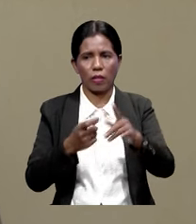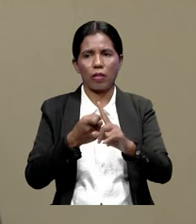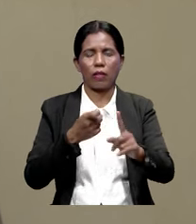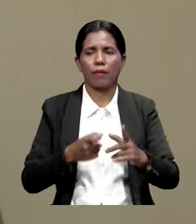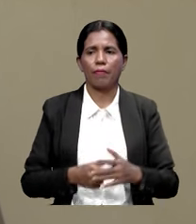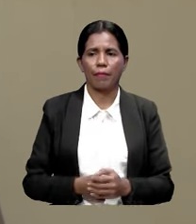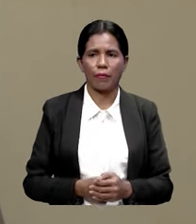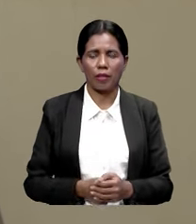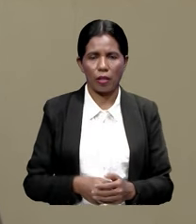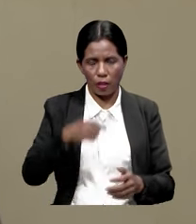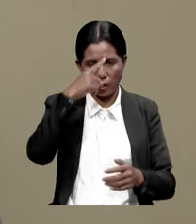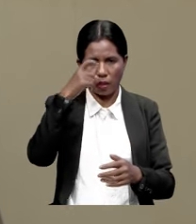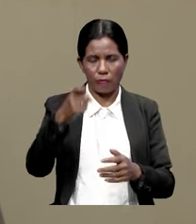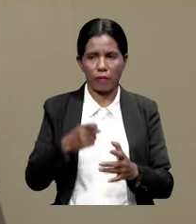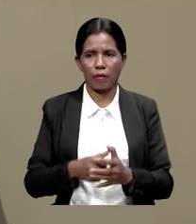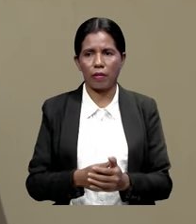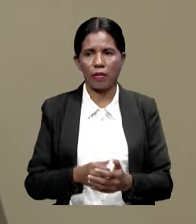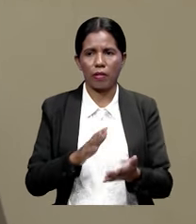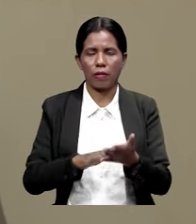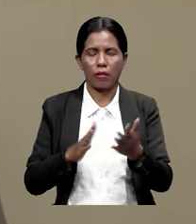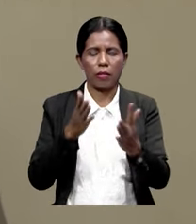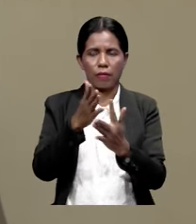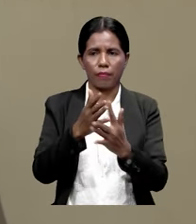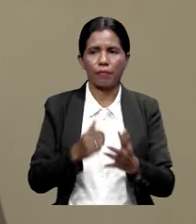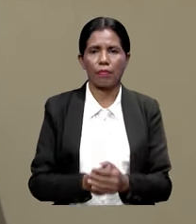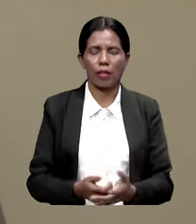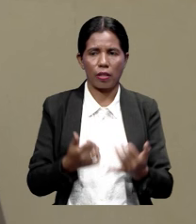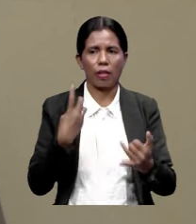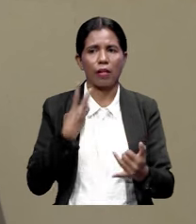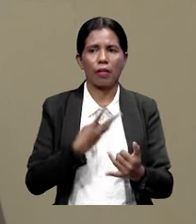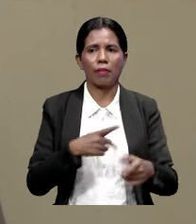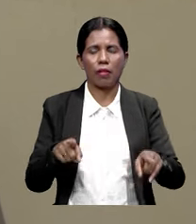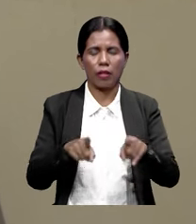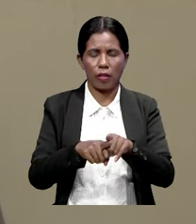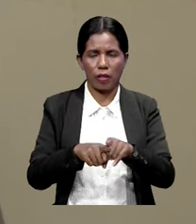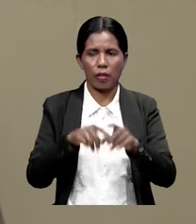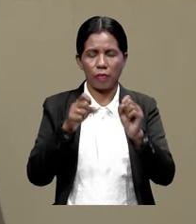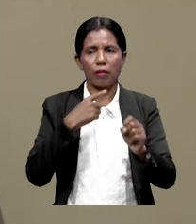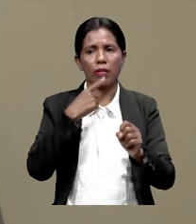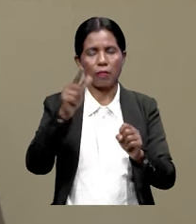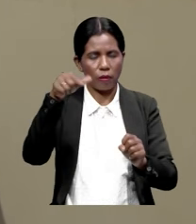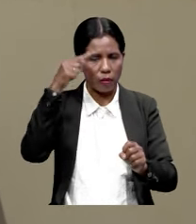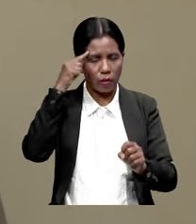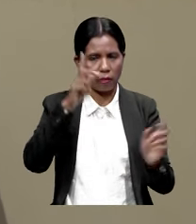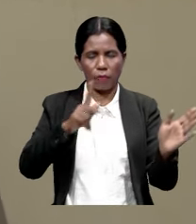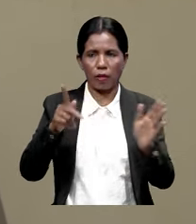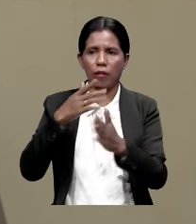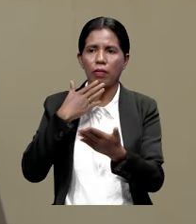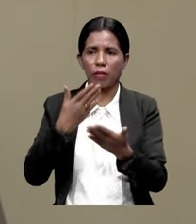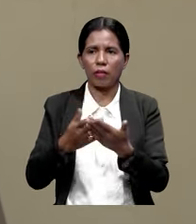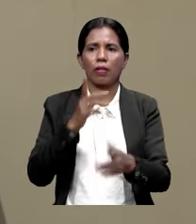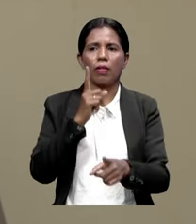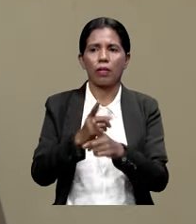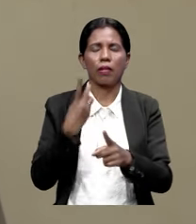pré-escolar antes tamba ensino básico. E também a kami nuda autoridade local at bela recomenda ba governo, plano ne dia tempo si